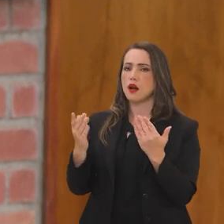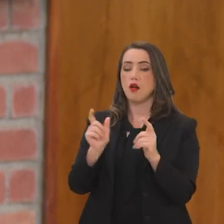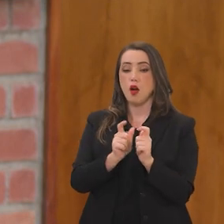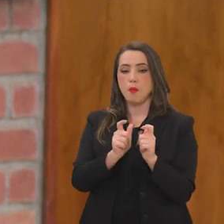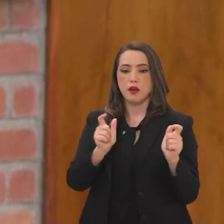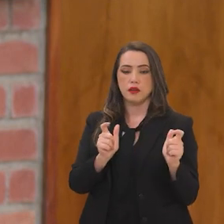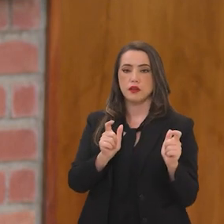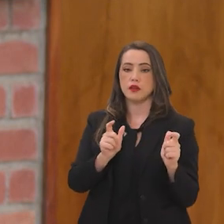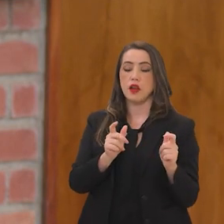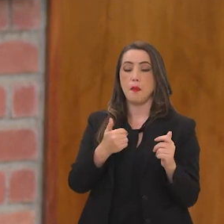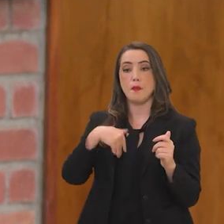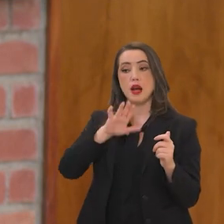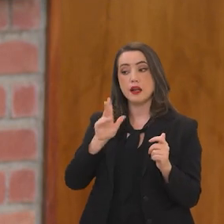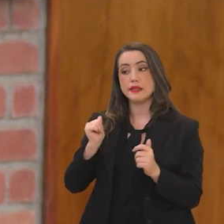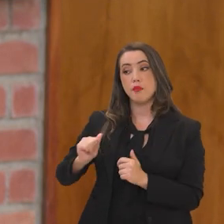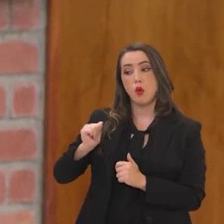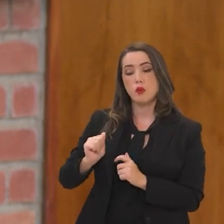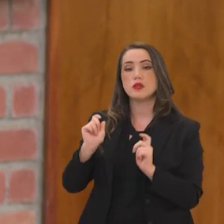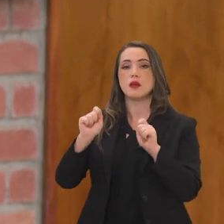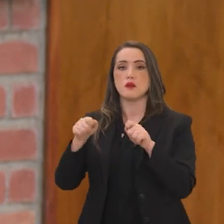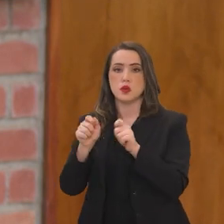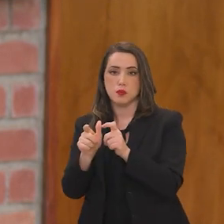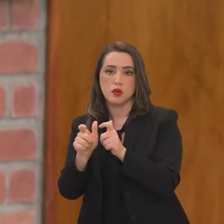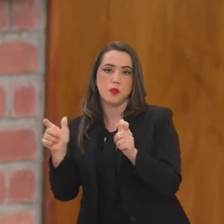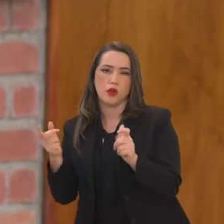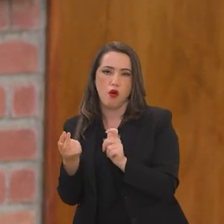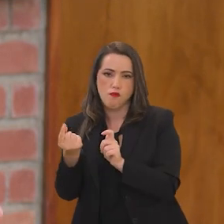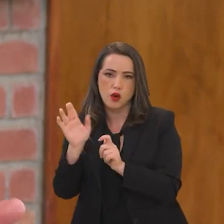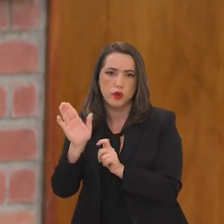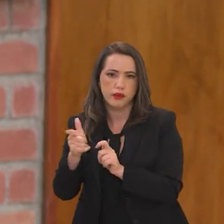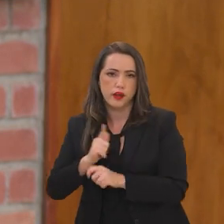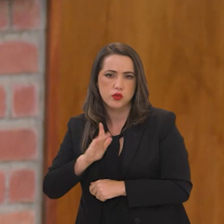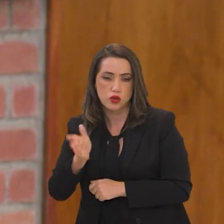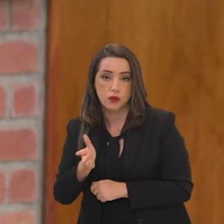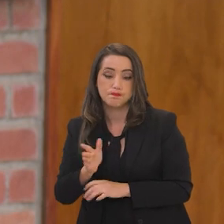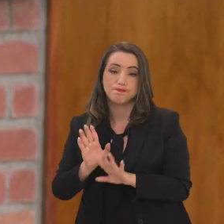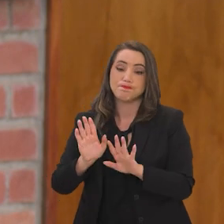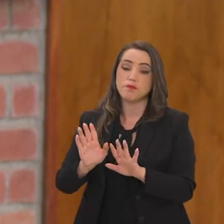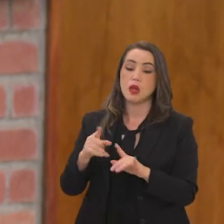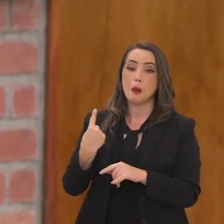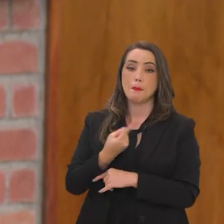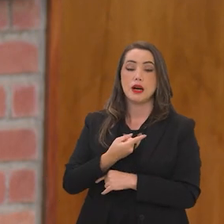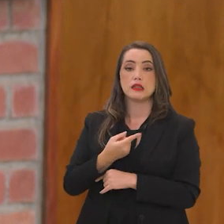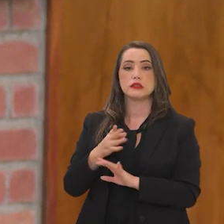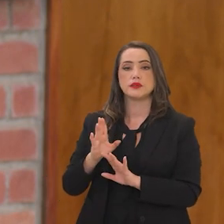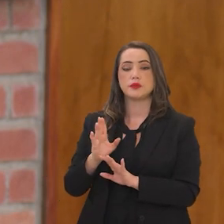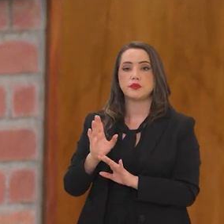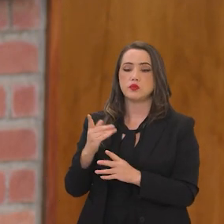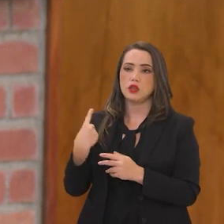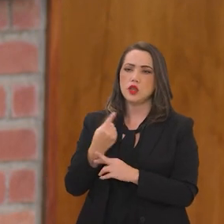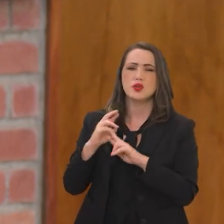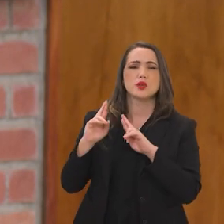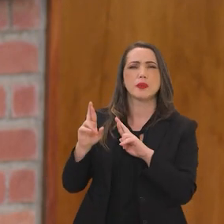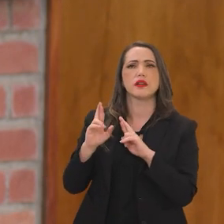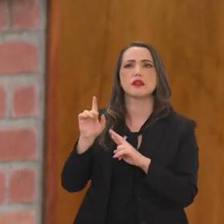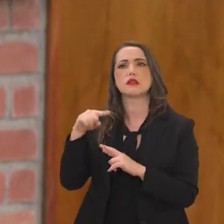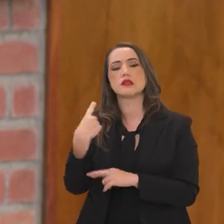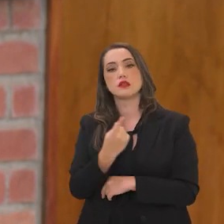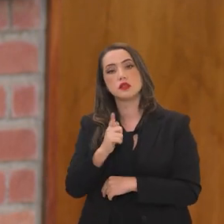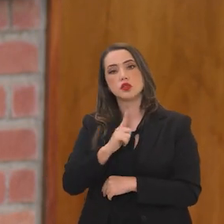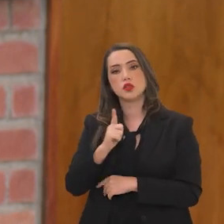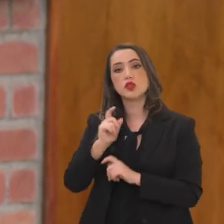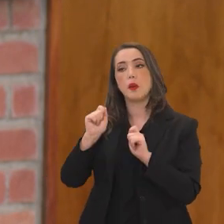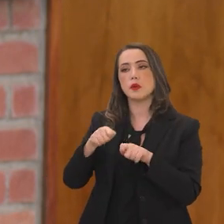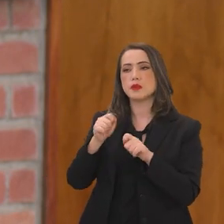entre aumentar o número de bolsas e permitiu reajuste das bolsas já existentes mas espera eu acho que o que se espera principalmente